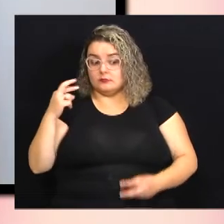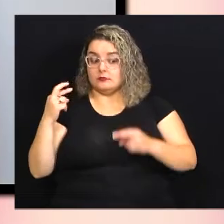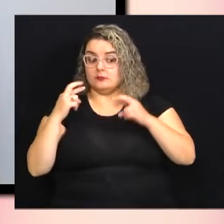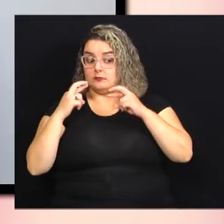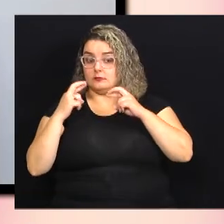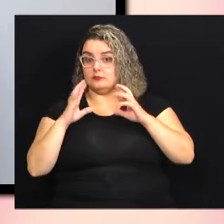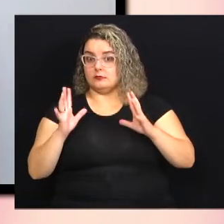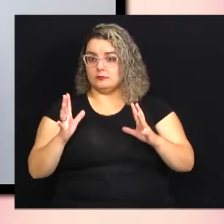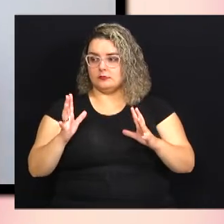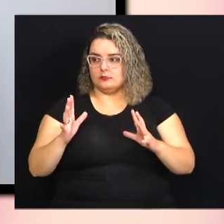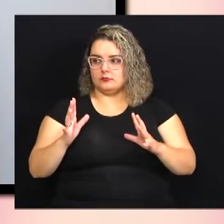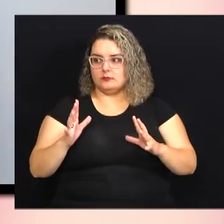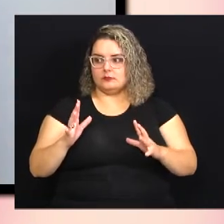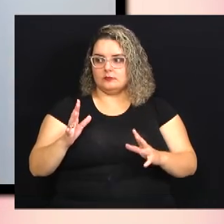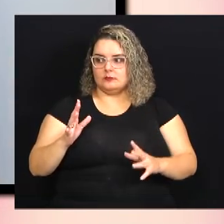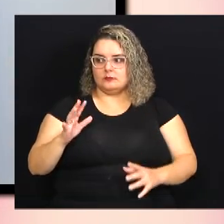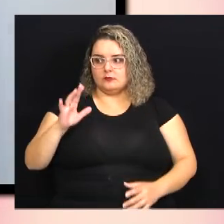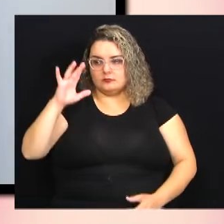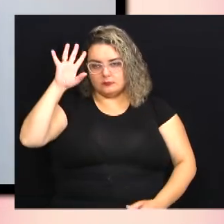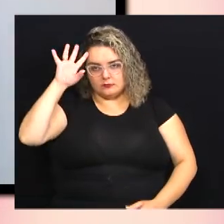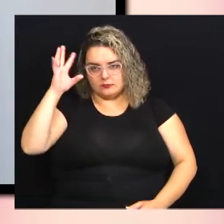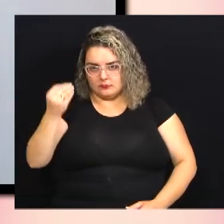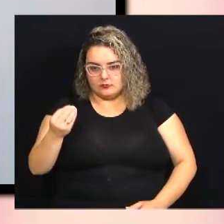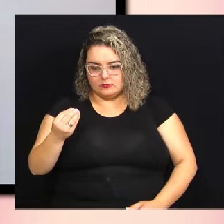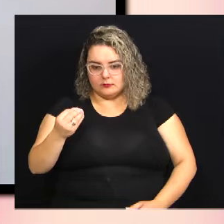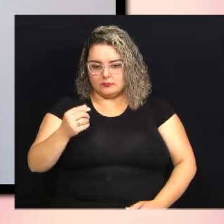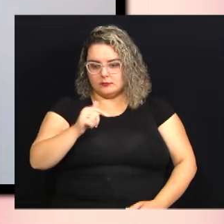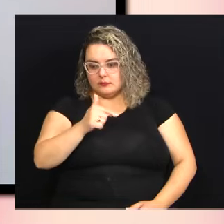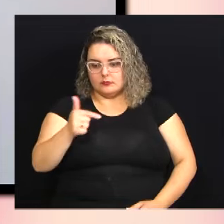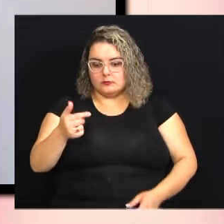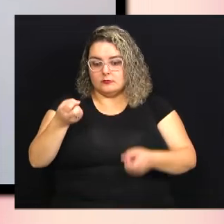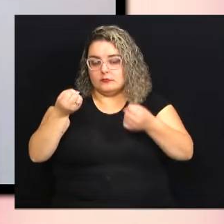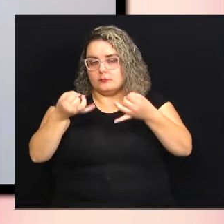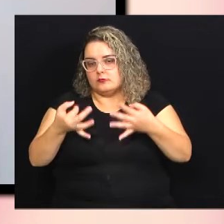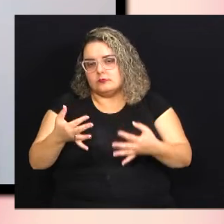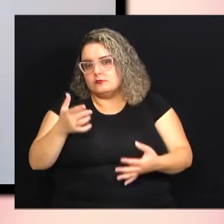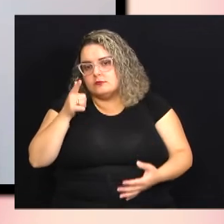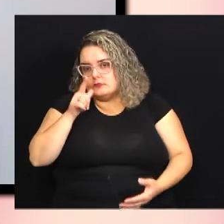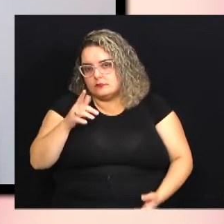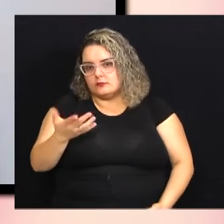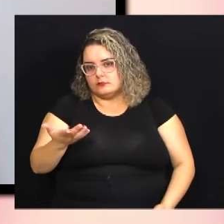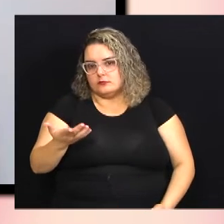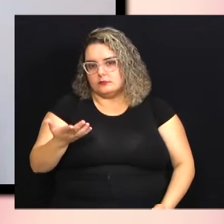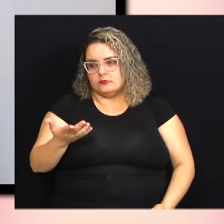ela confabula aquilo que ela não sabe explicar, né?